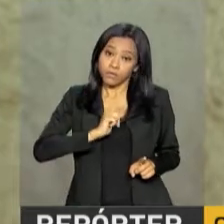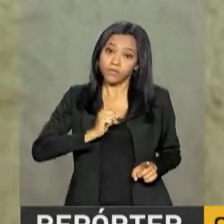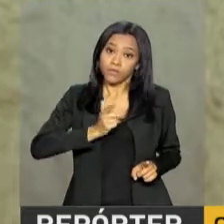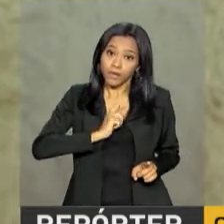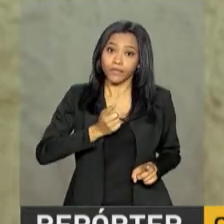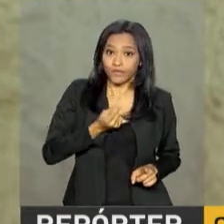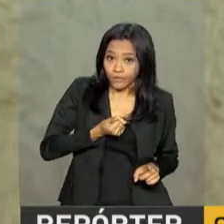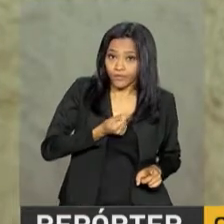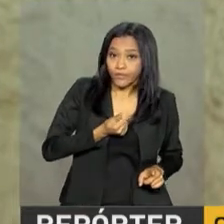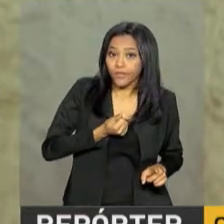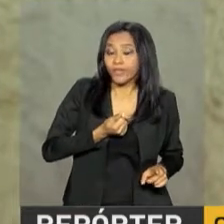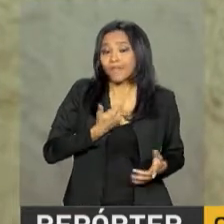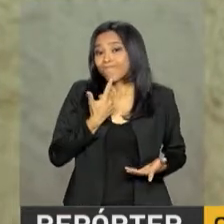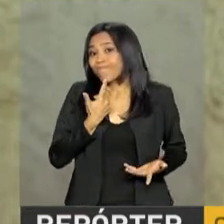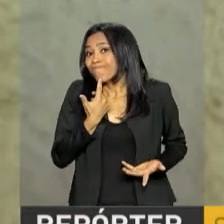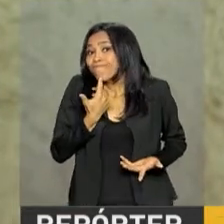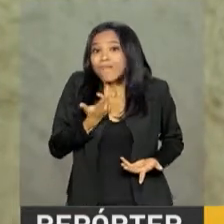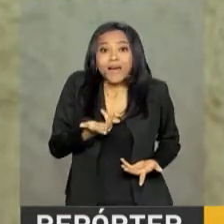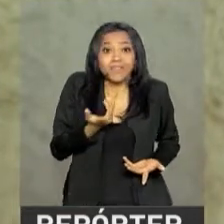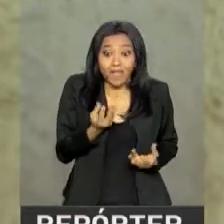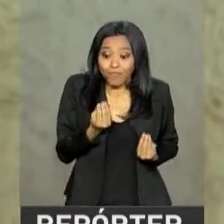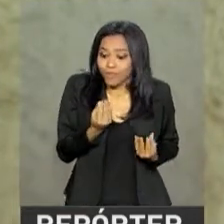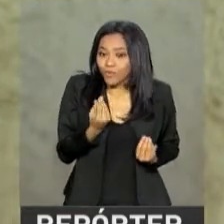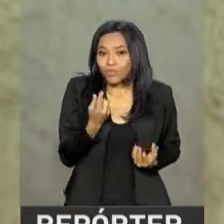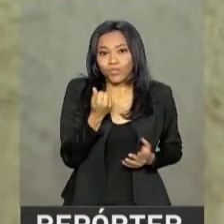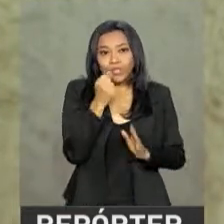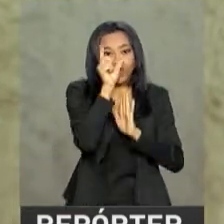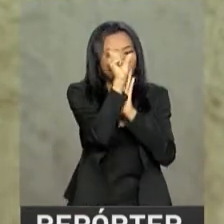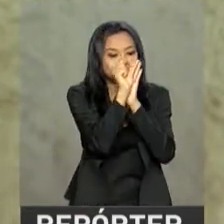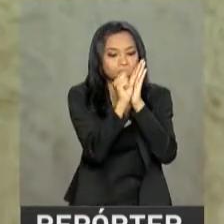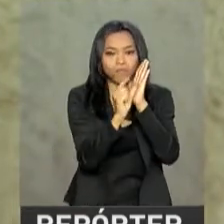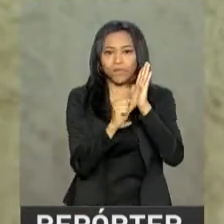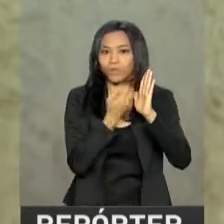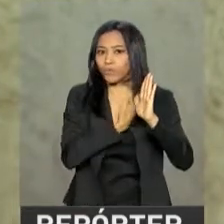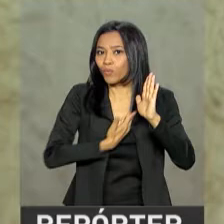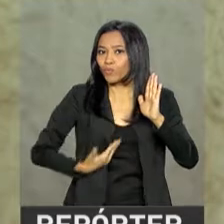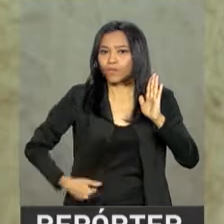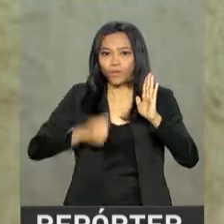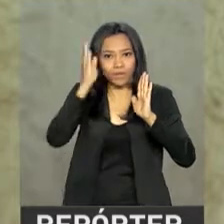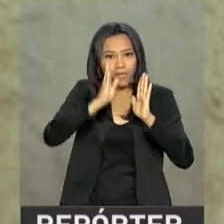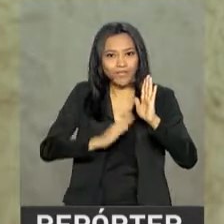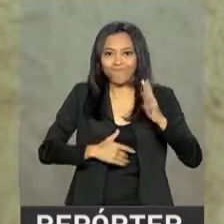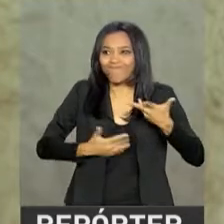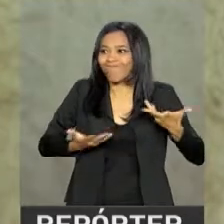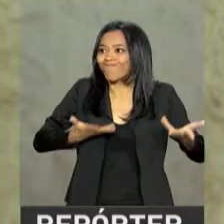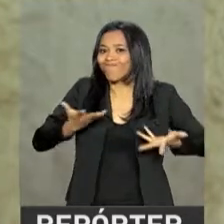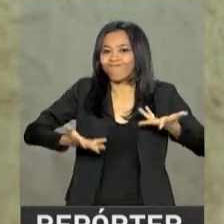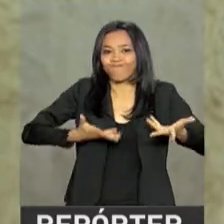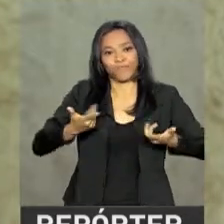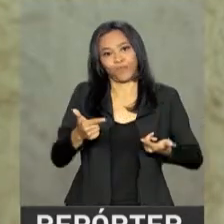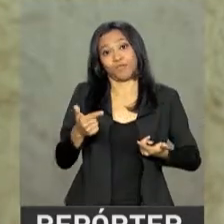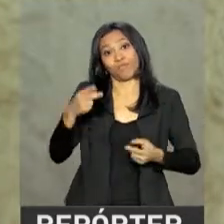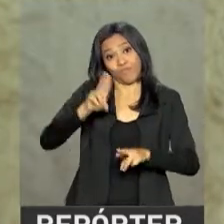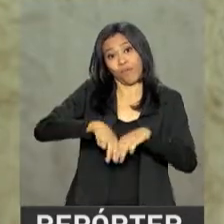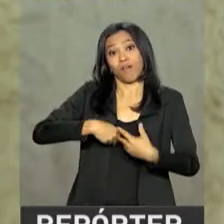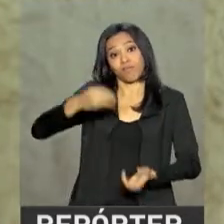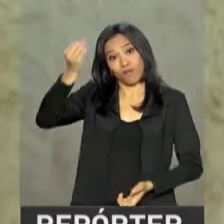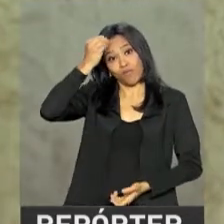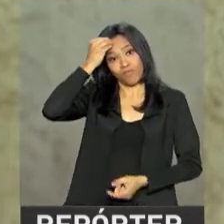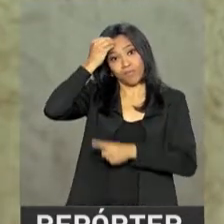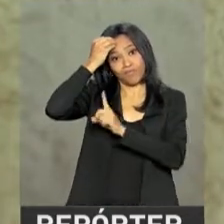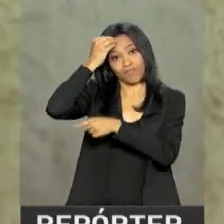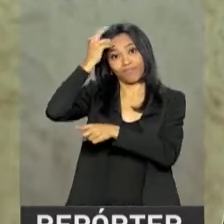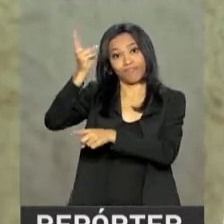previsão orçamentária para tanto até porque se trata de uma inadimplência desses dois países o